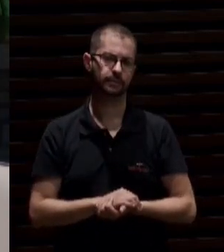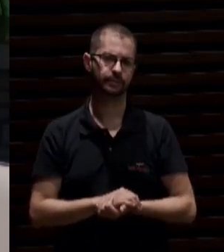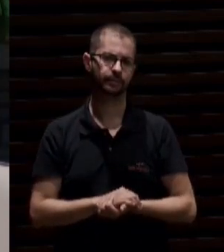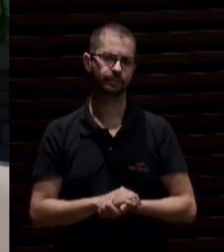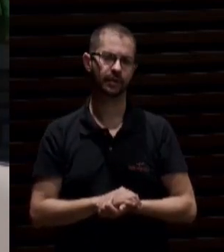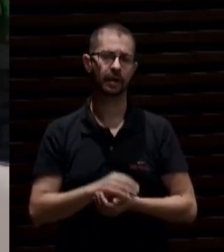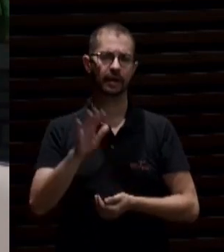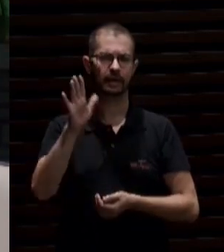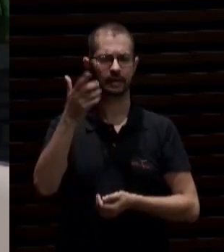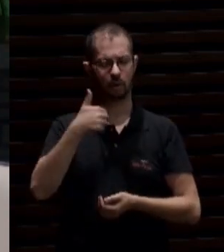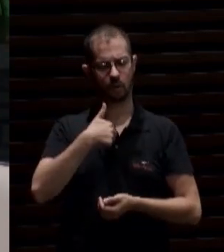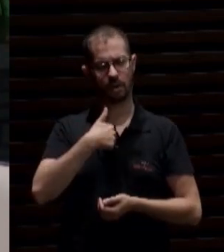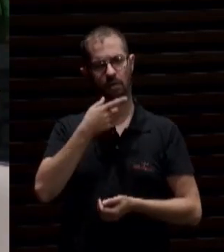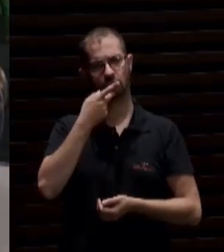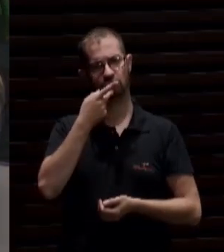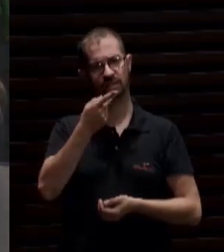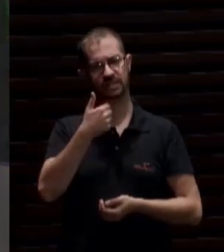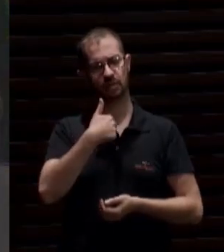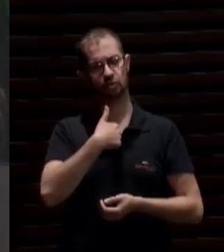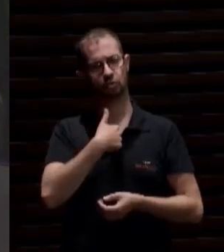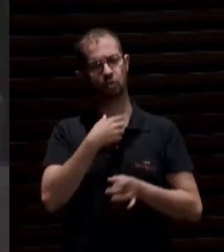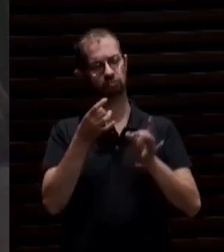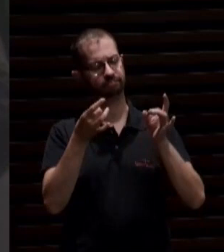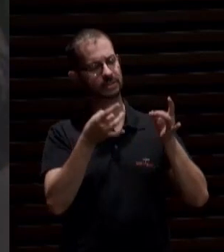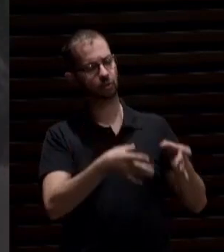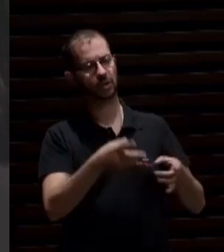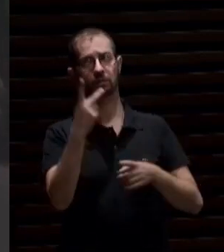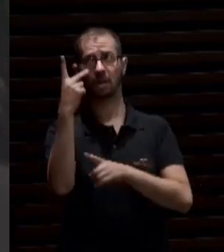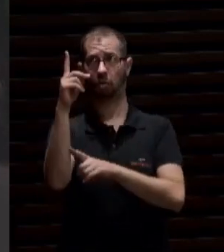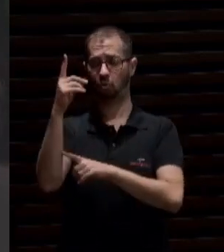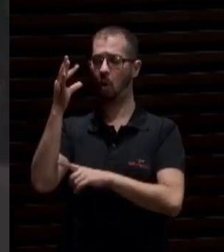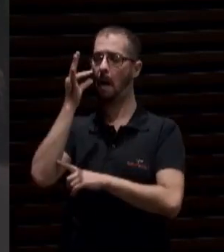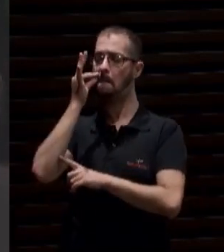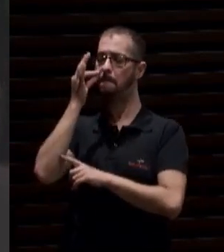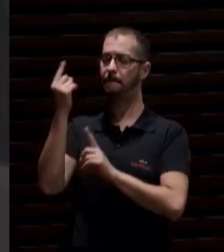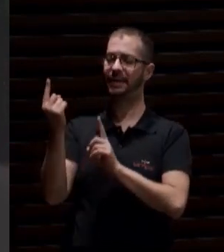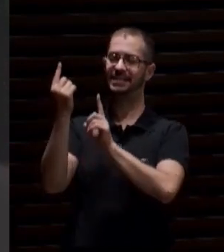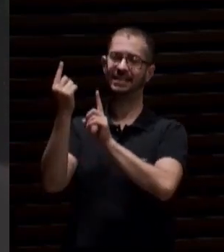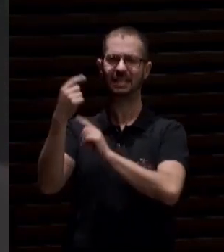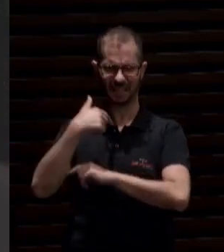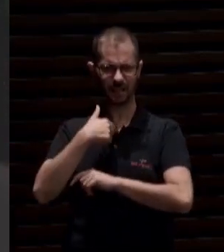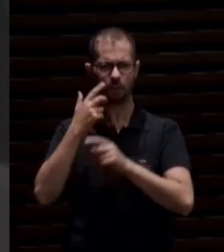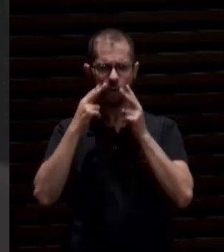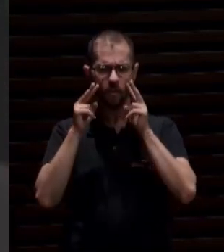Então eu disse: estou excluído da tua presença. Será que tornarei a ver o teu santo templo?